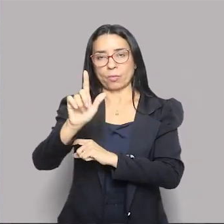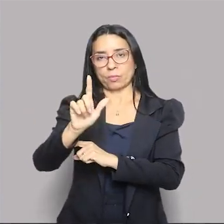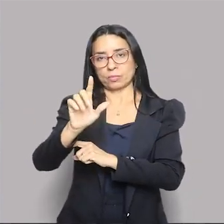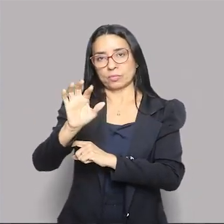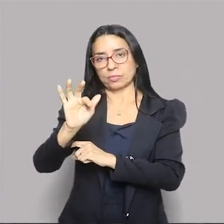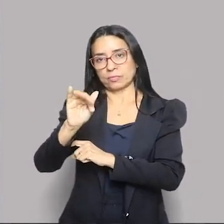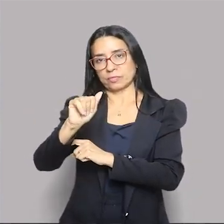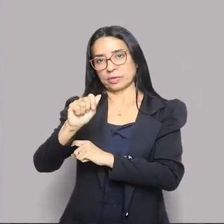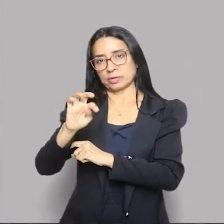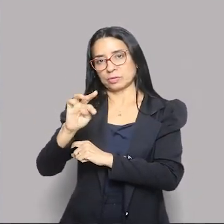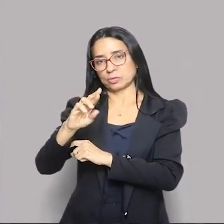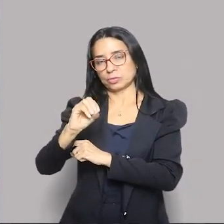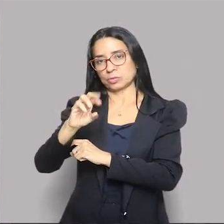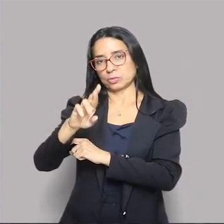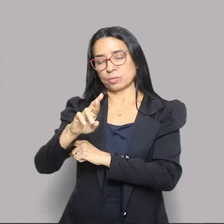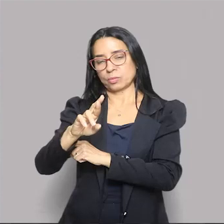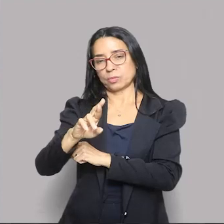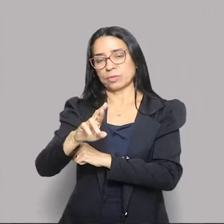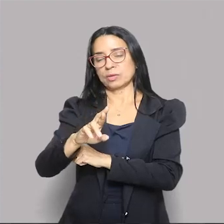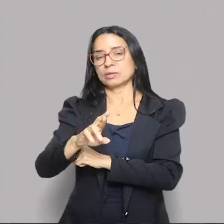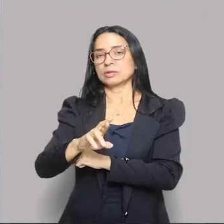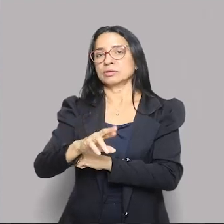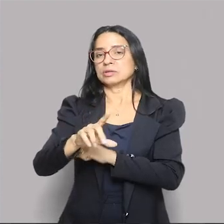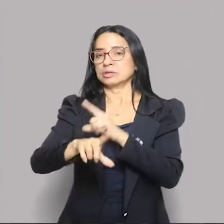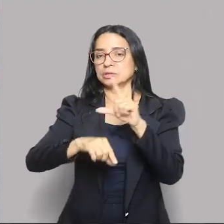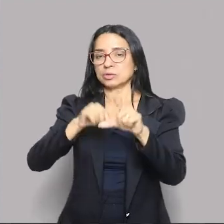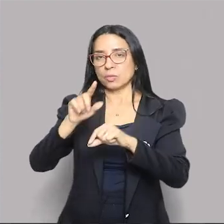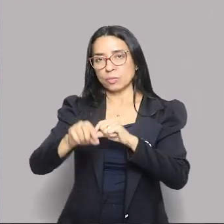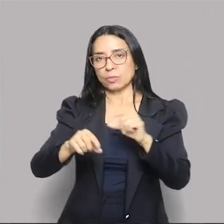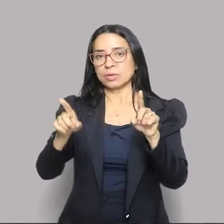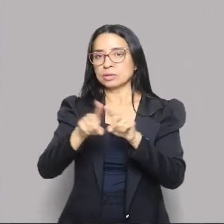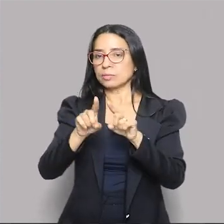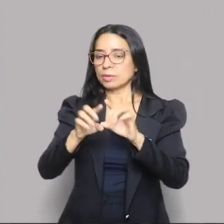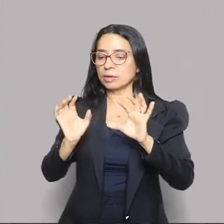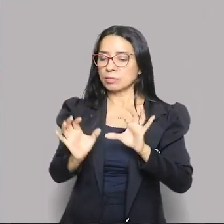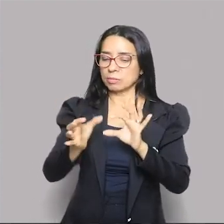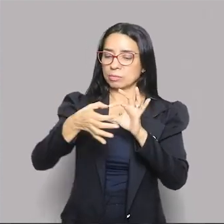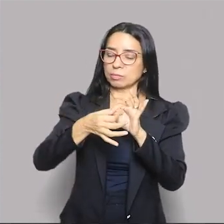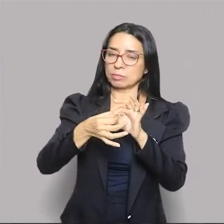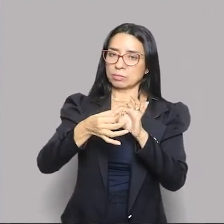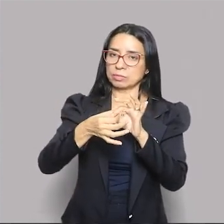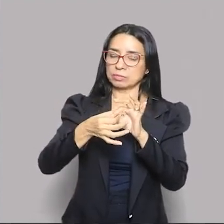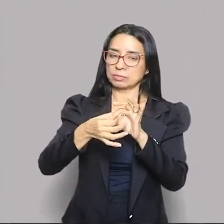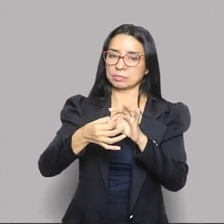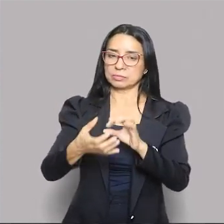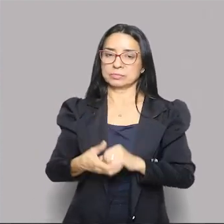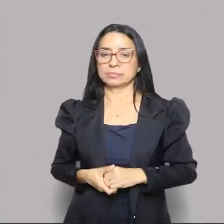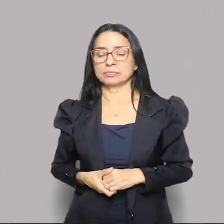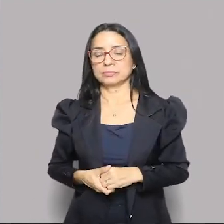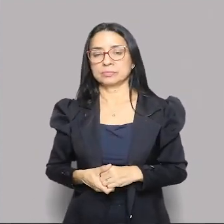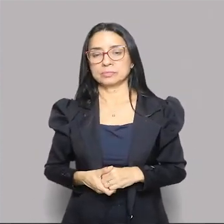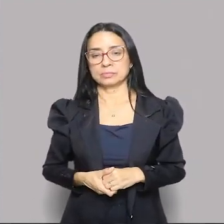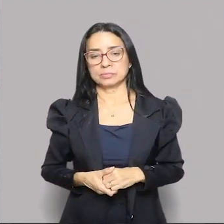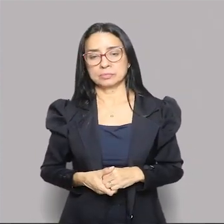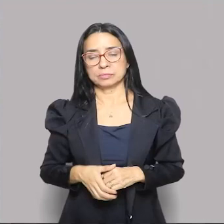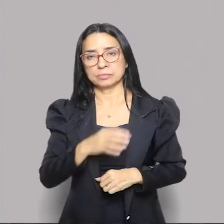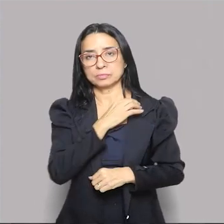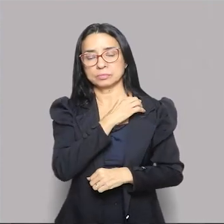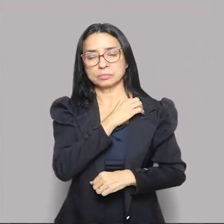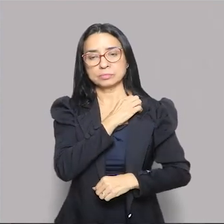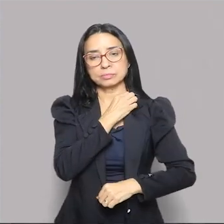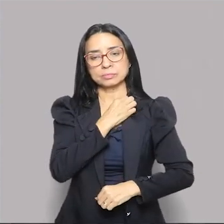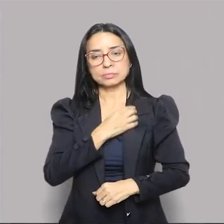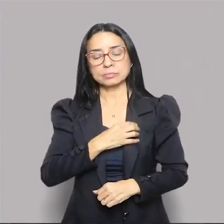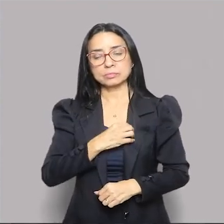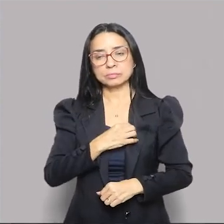Então essa escolha também faz parte do processo coesivo, tá? Então, ademais, outro fator que corrobora